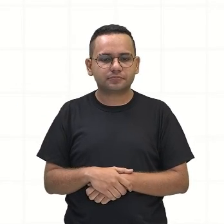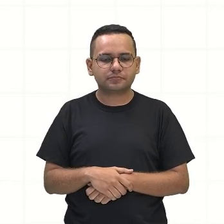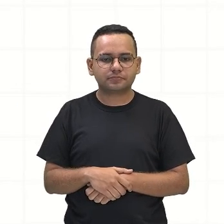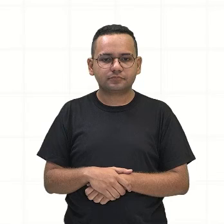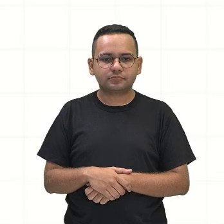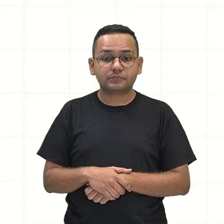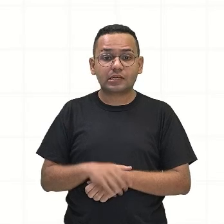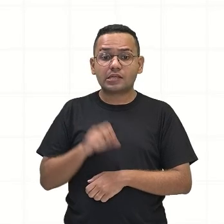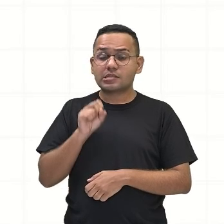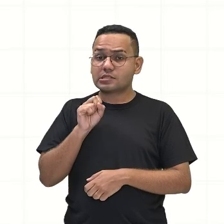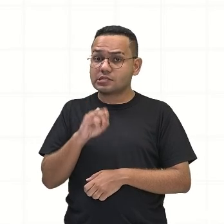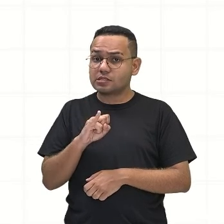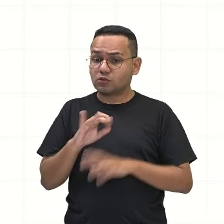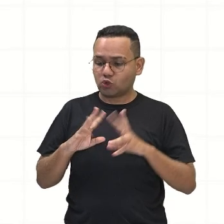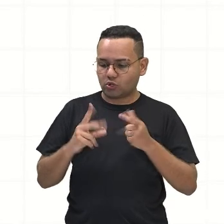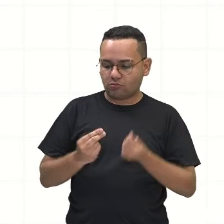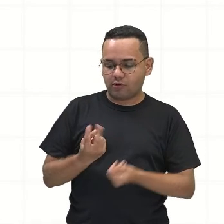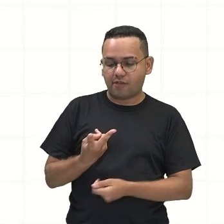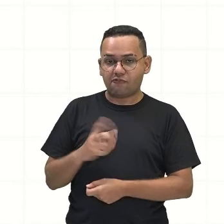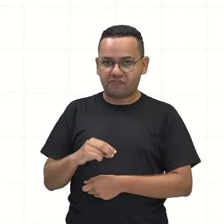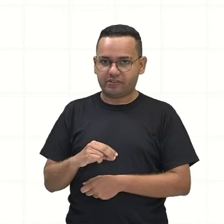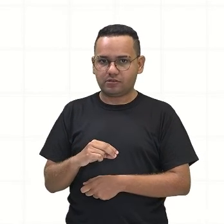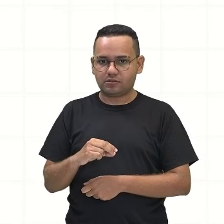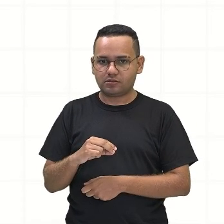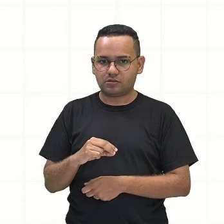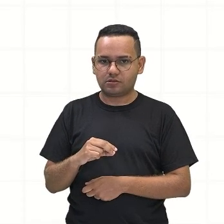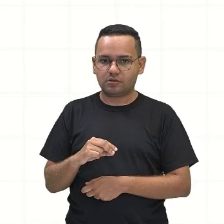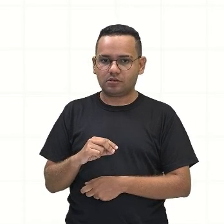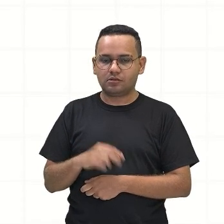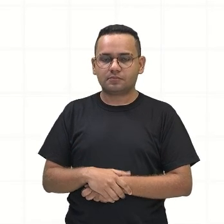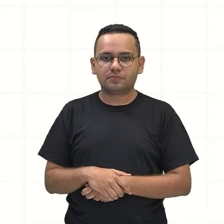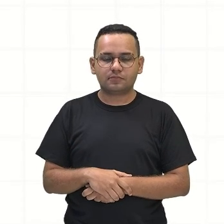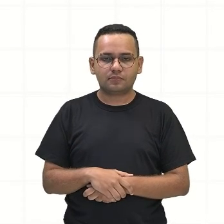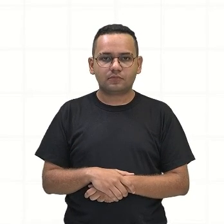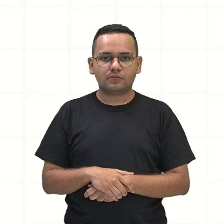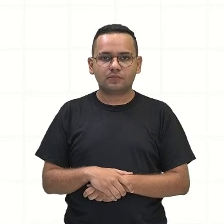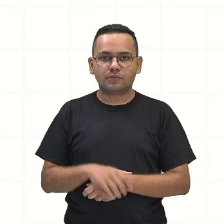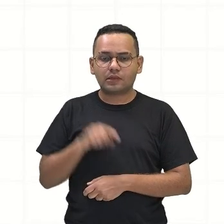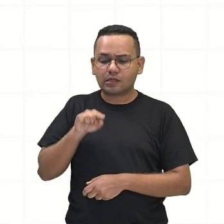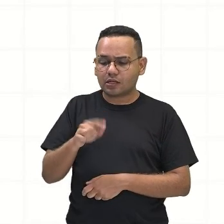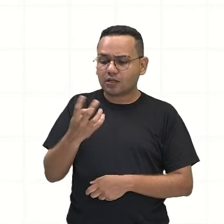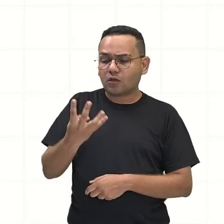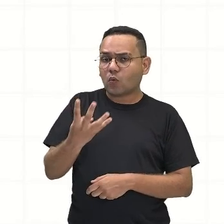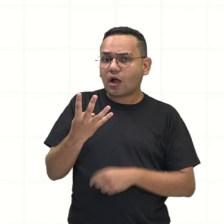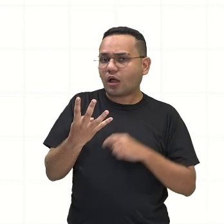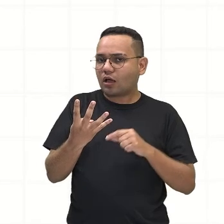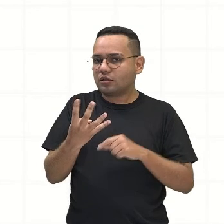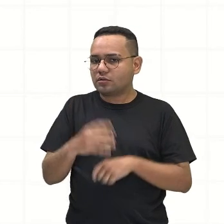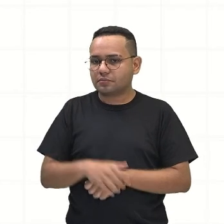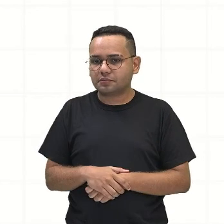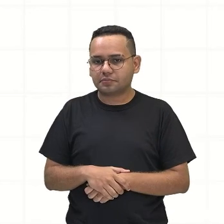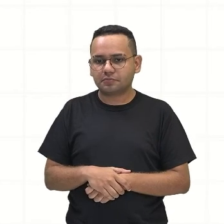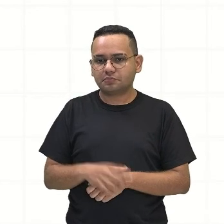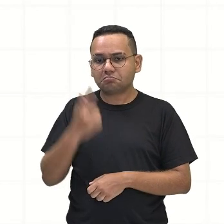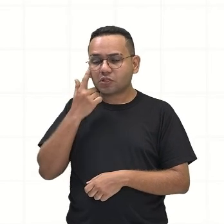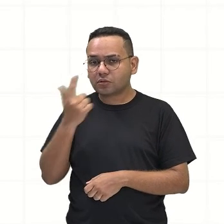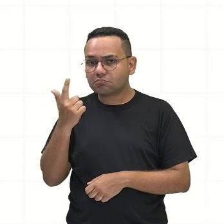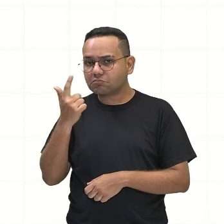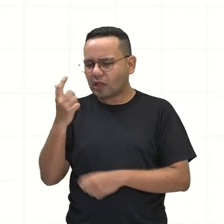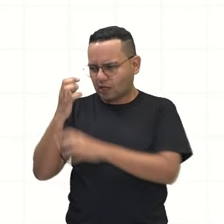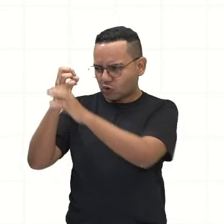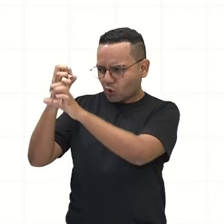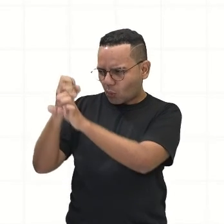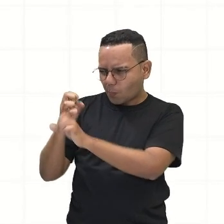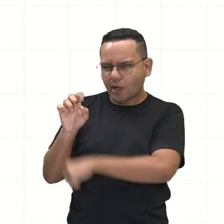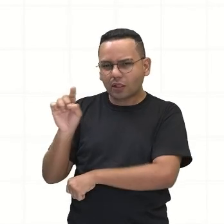20, nós estamos aqui somando os últimos 4, né? Daqui até aqui, nós já temos